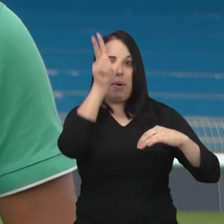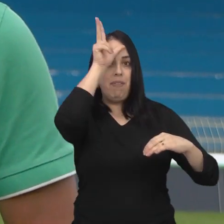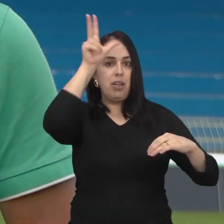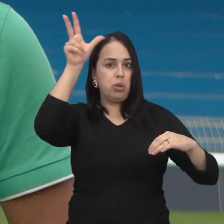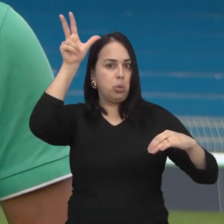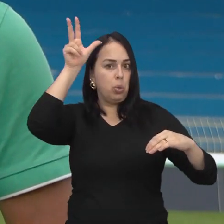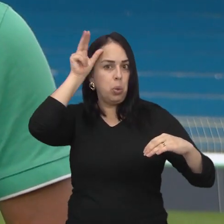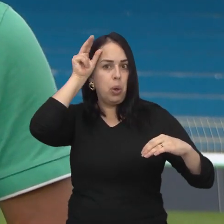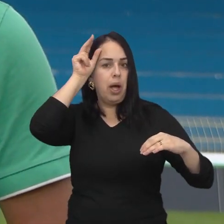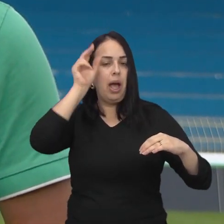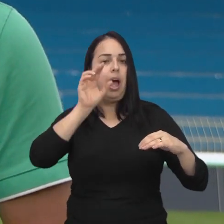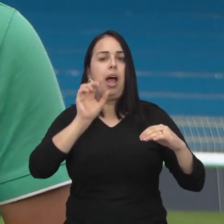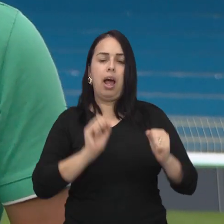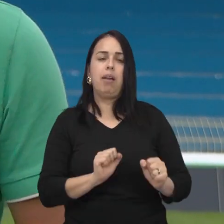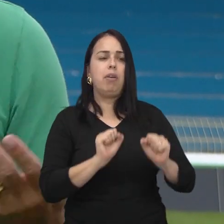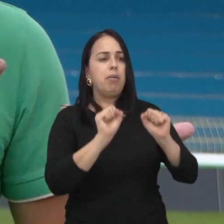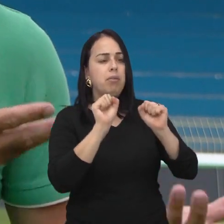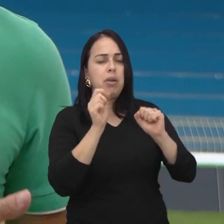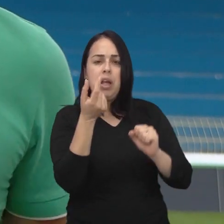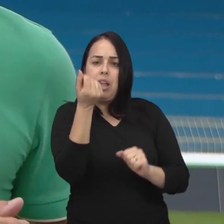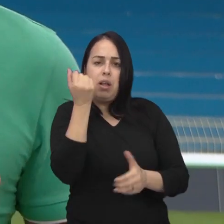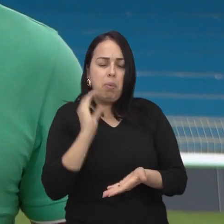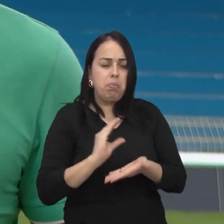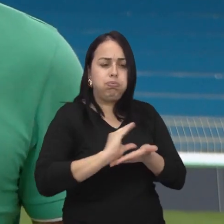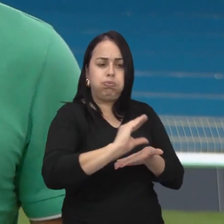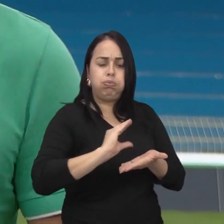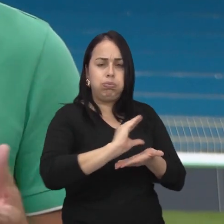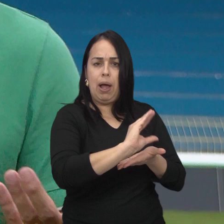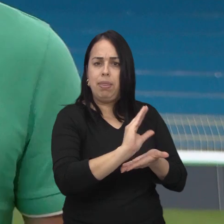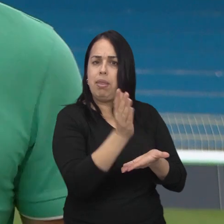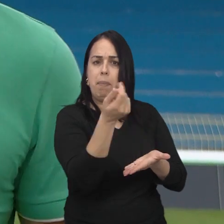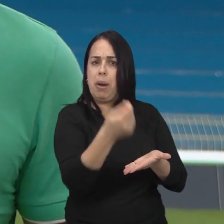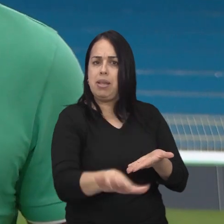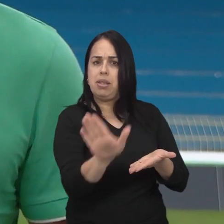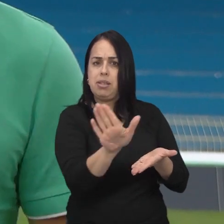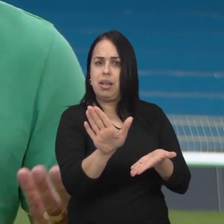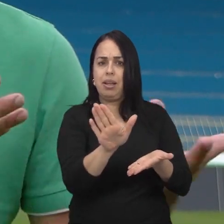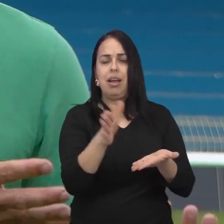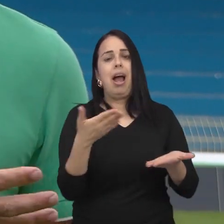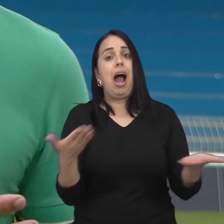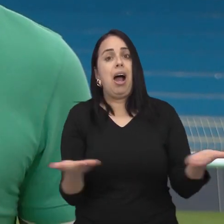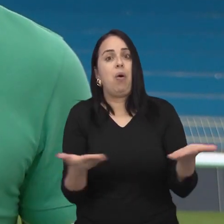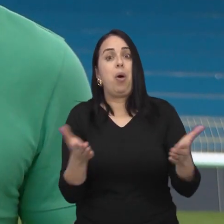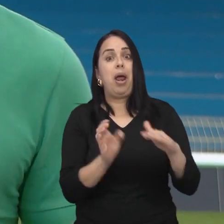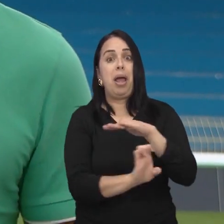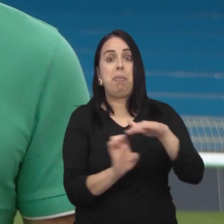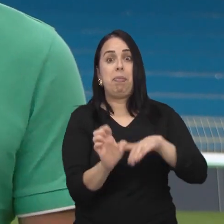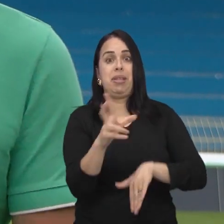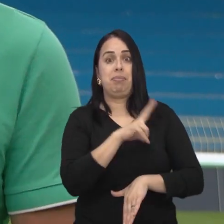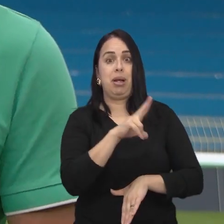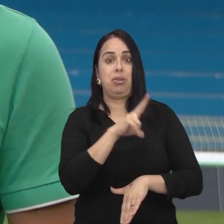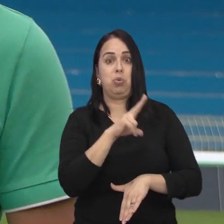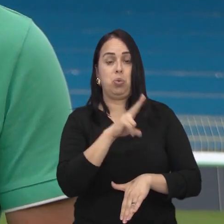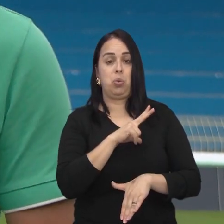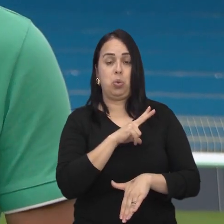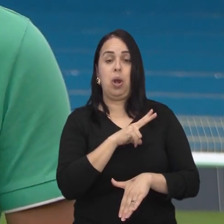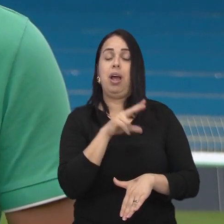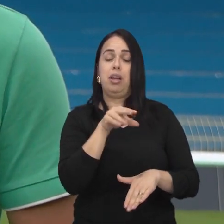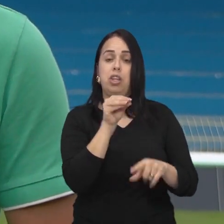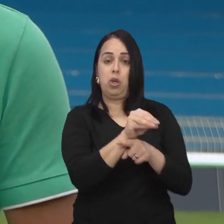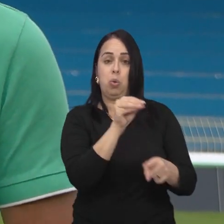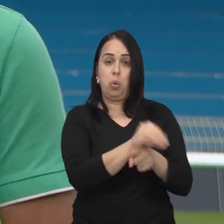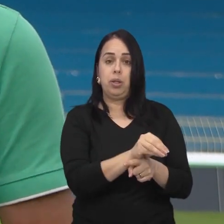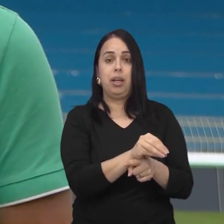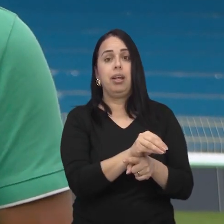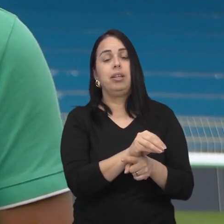a prefeitura ela deixa de colocar recursos para manutenção, a iniciativa privada ela absorve esses